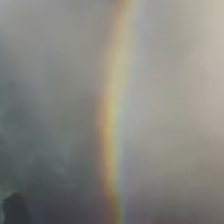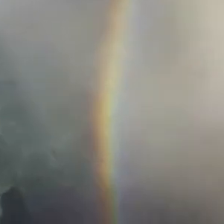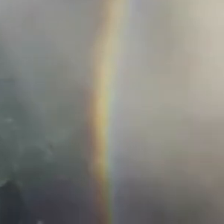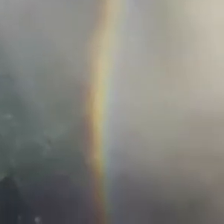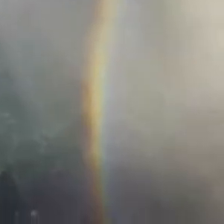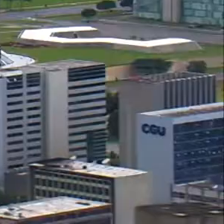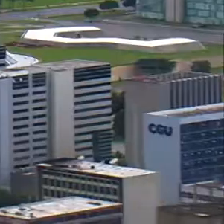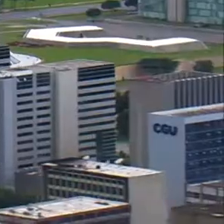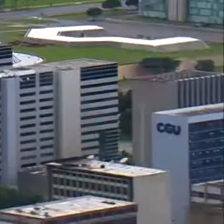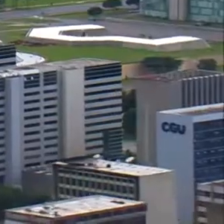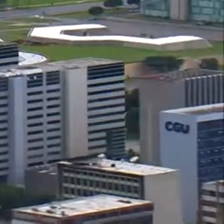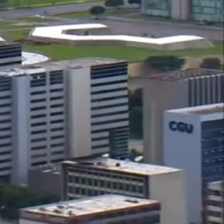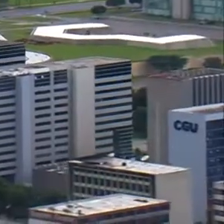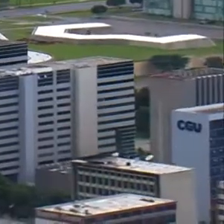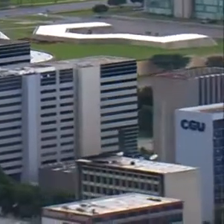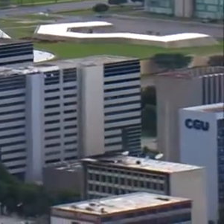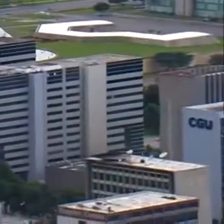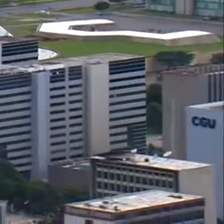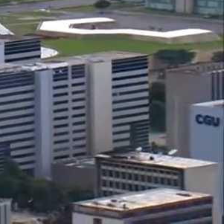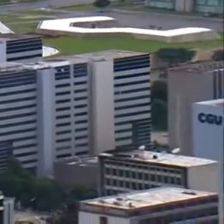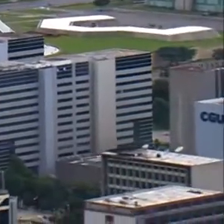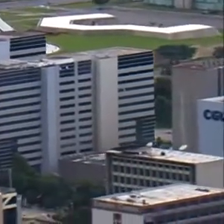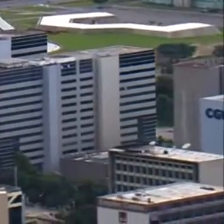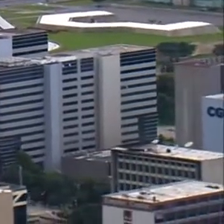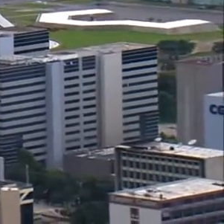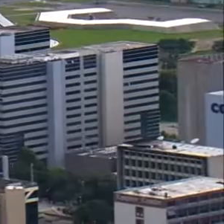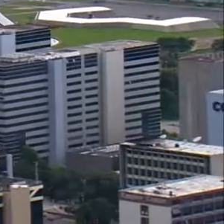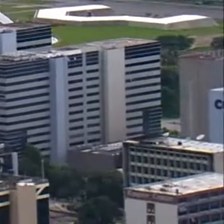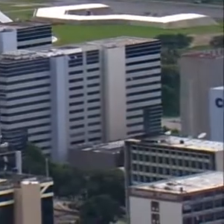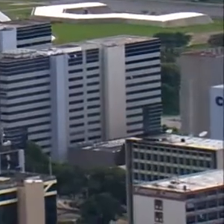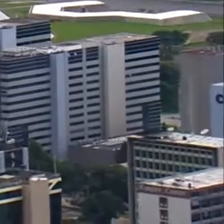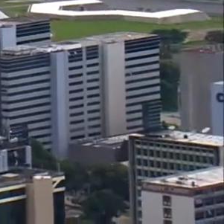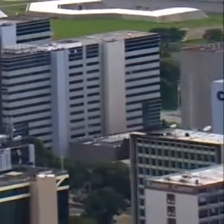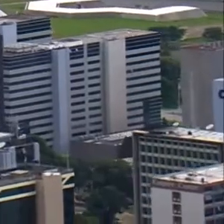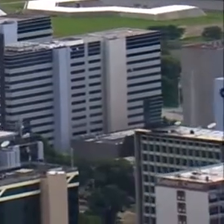seio mais amores a trabalhar